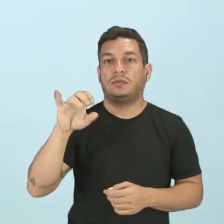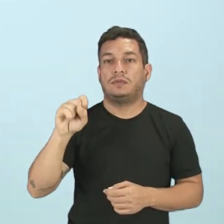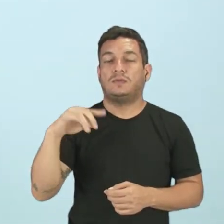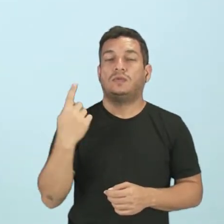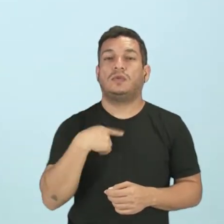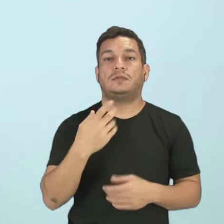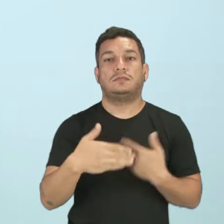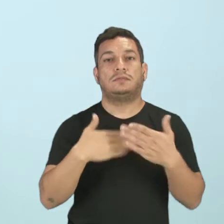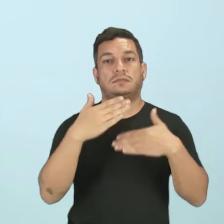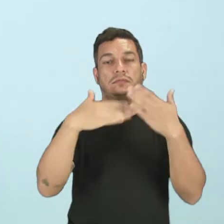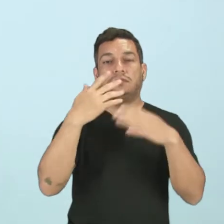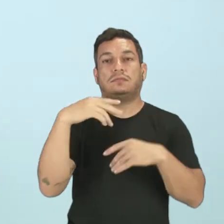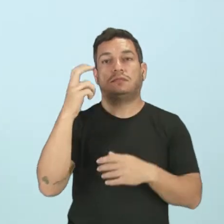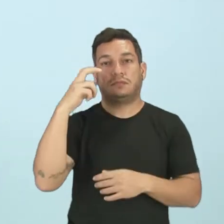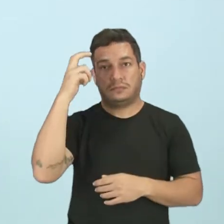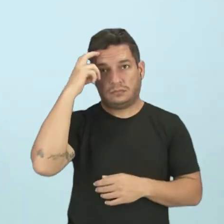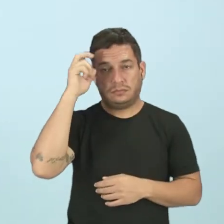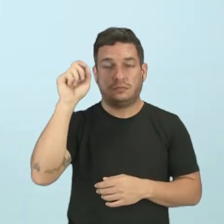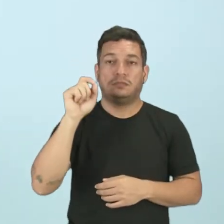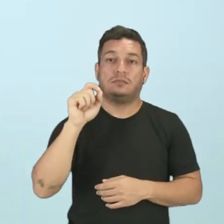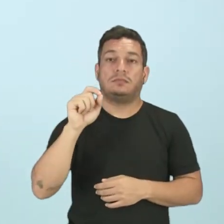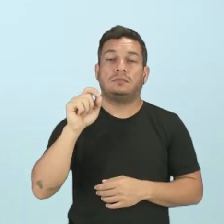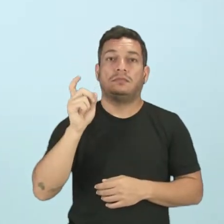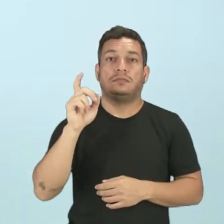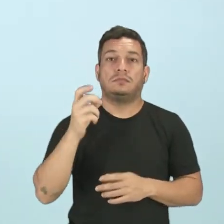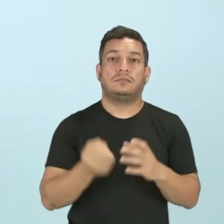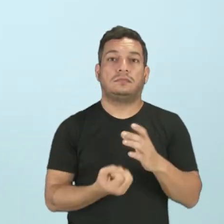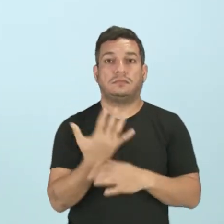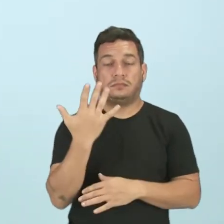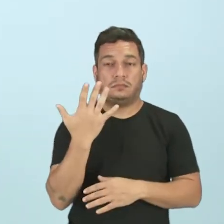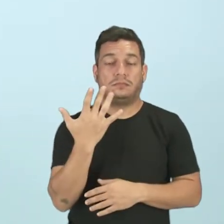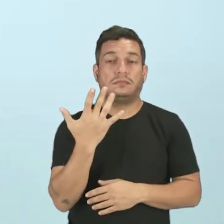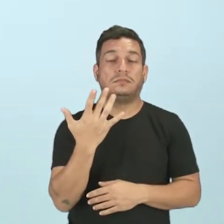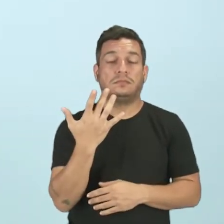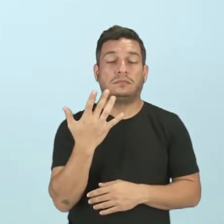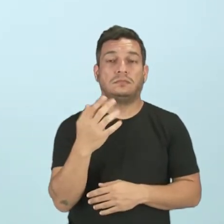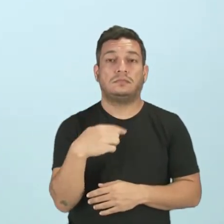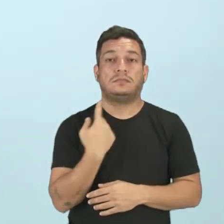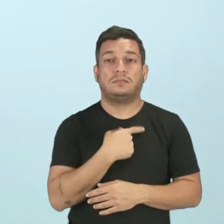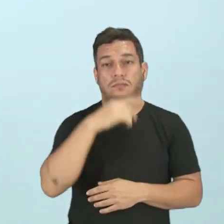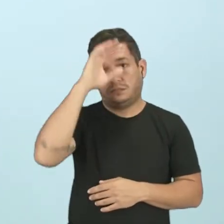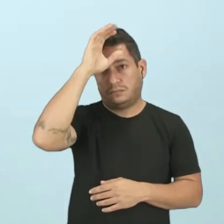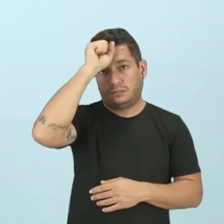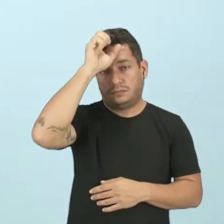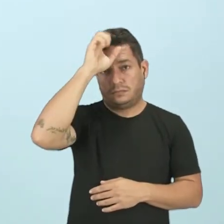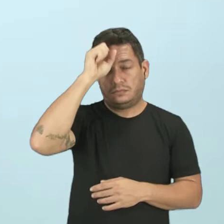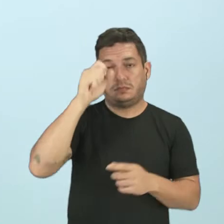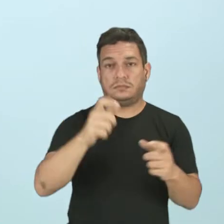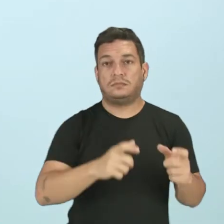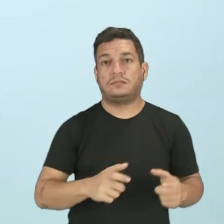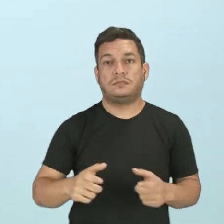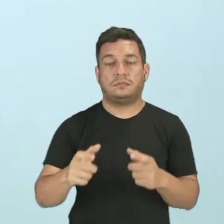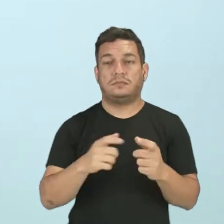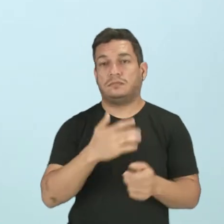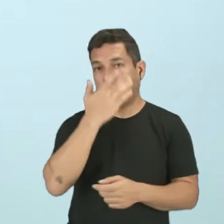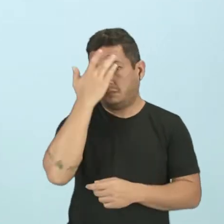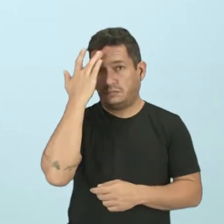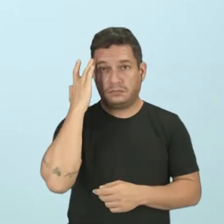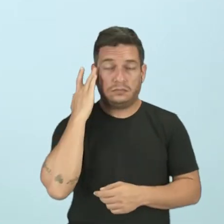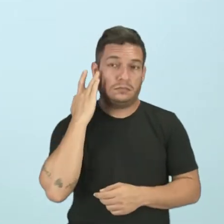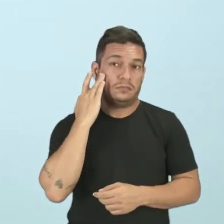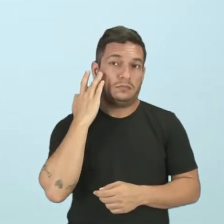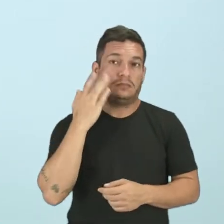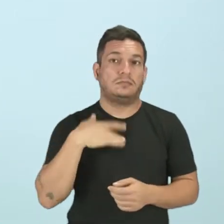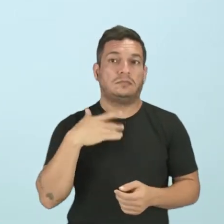cultura. A cultura, ela é, de certa forma, difusionista, ou seja, a gente aprende de um local e de outro, de uma pessoa de outra